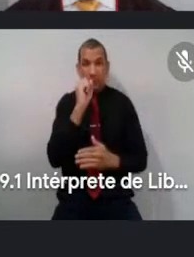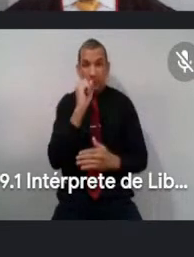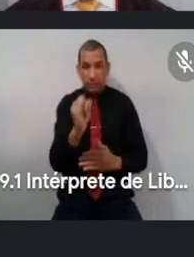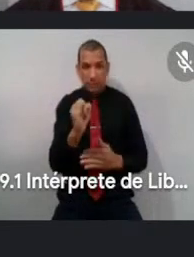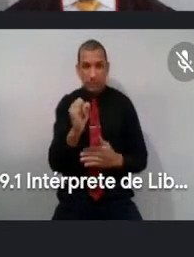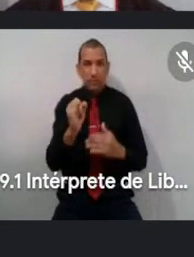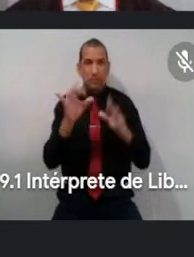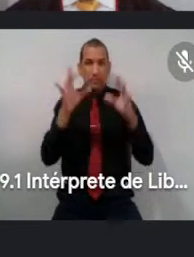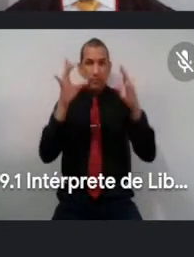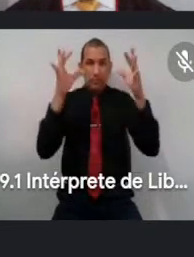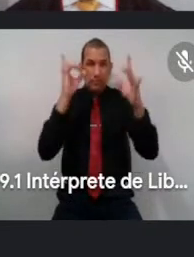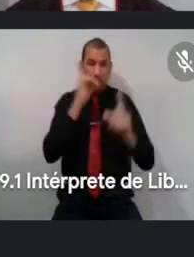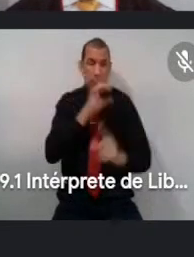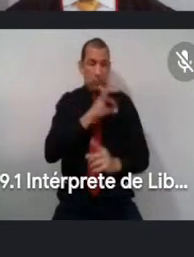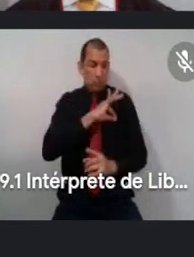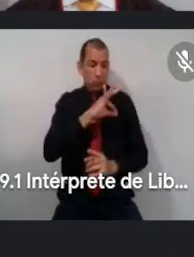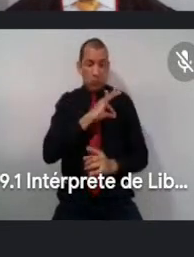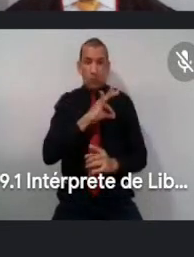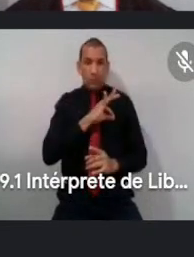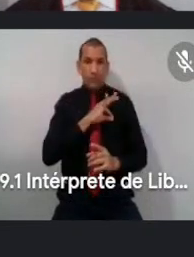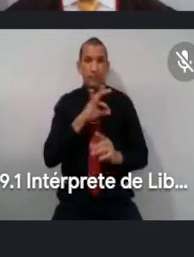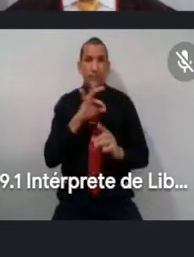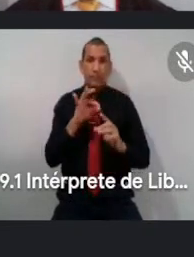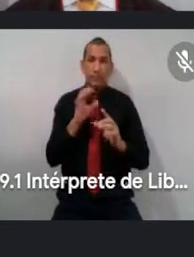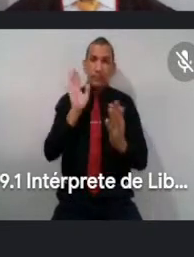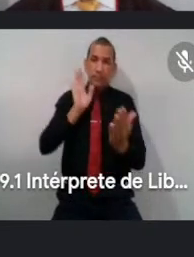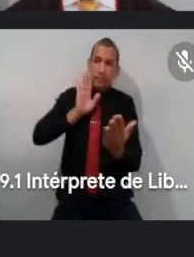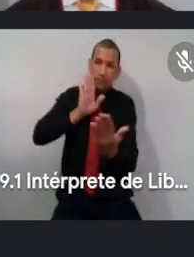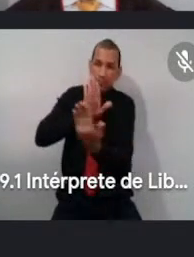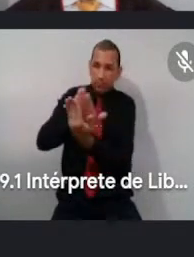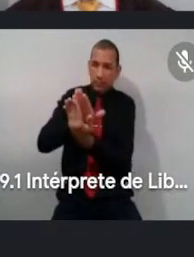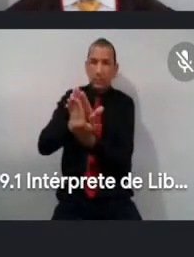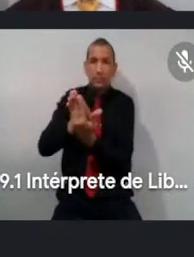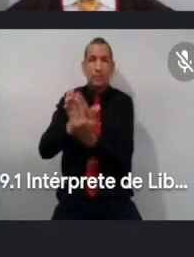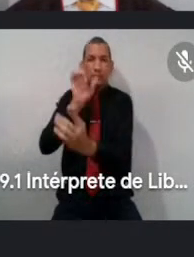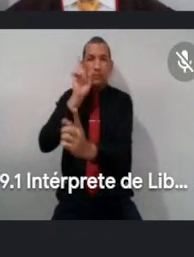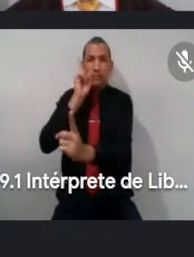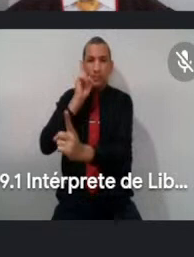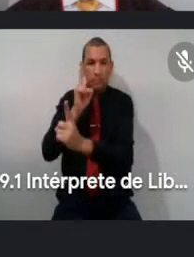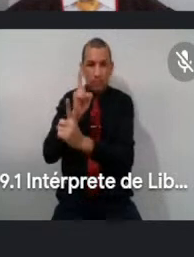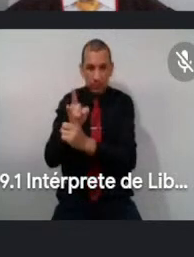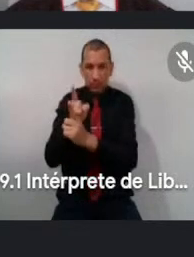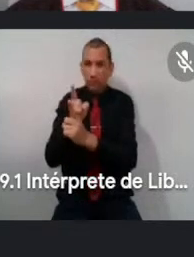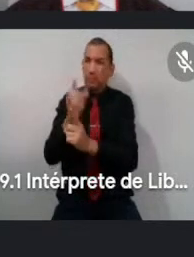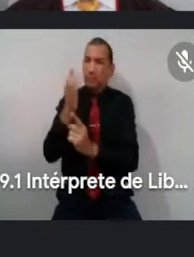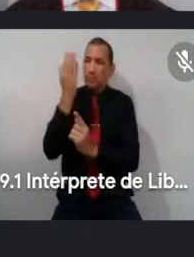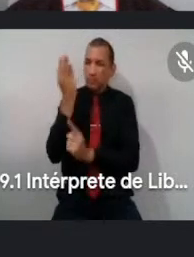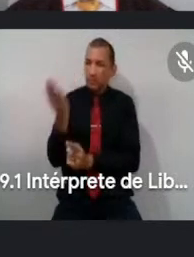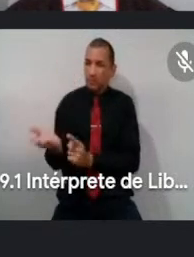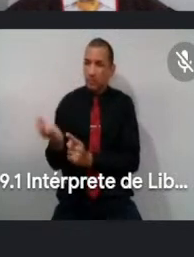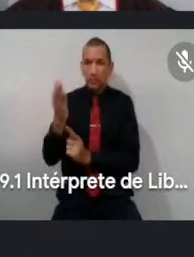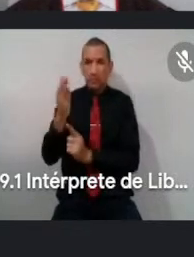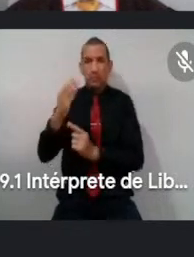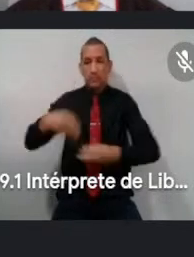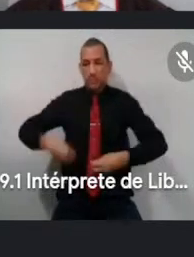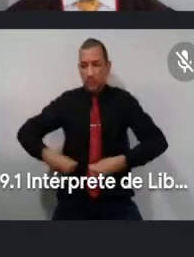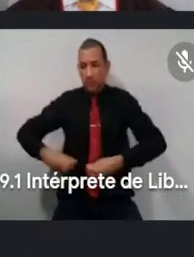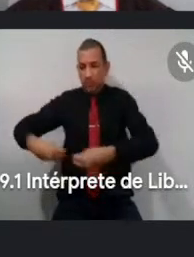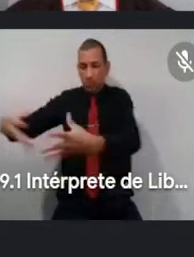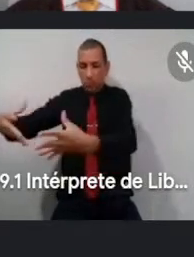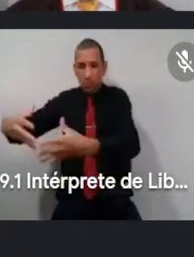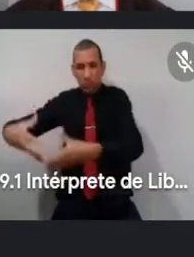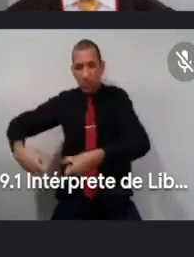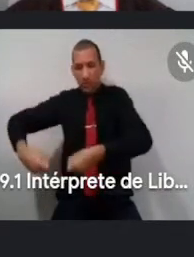se concretizado porque policiais chegaram ao local tendo o réu Wagner do jogado